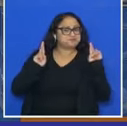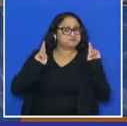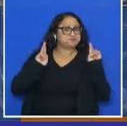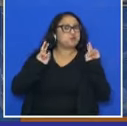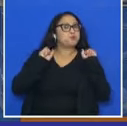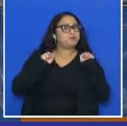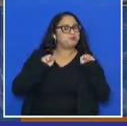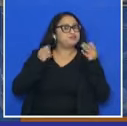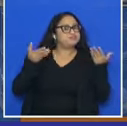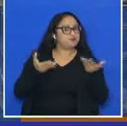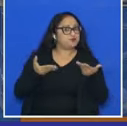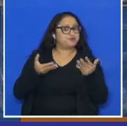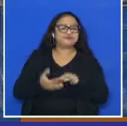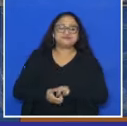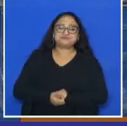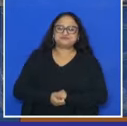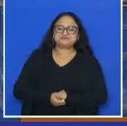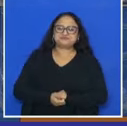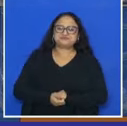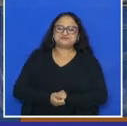agora.